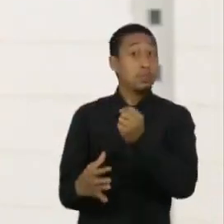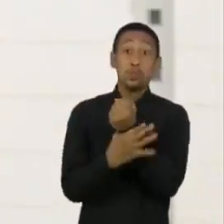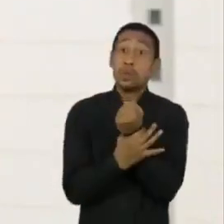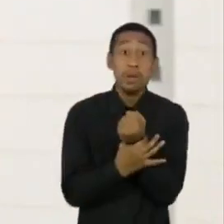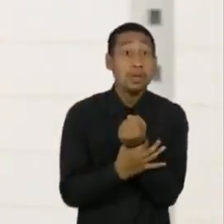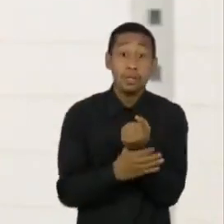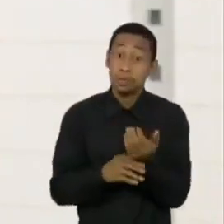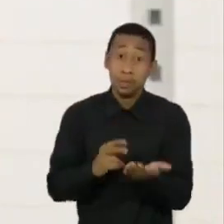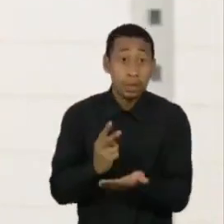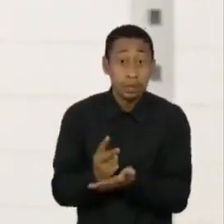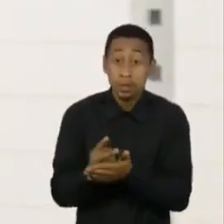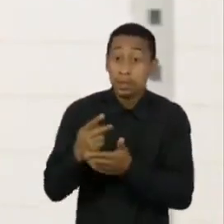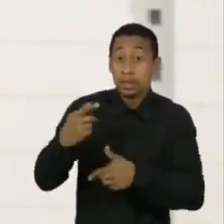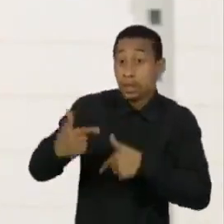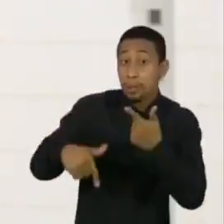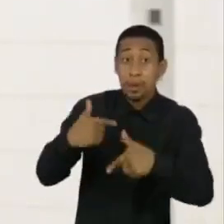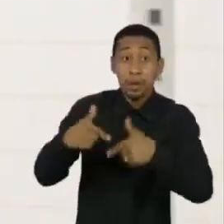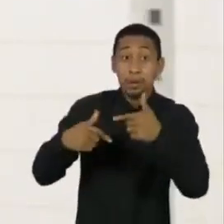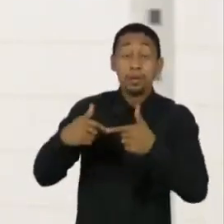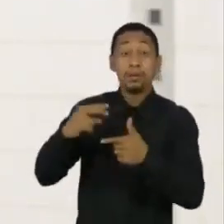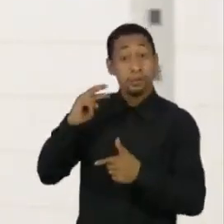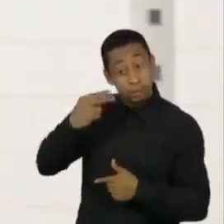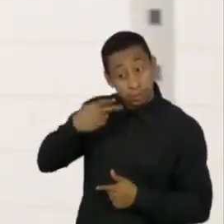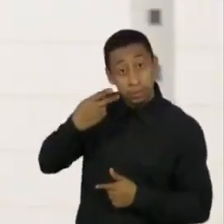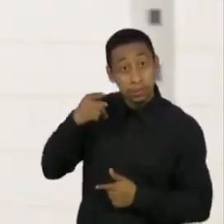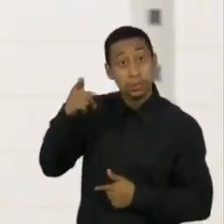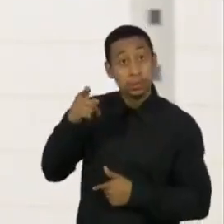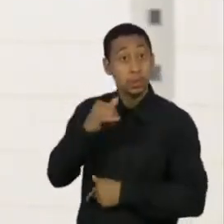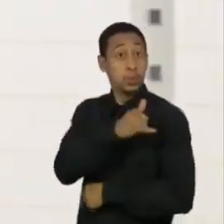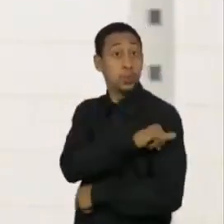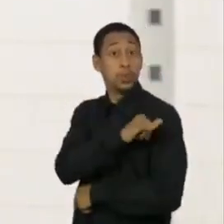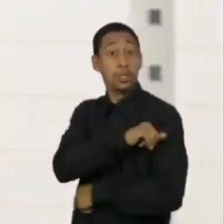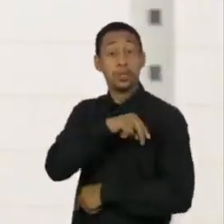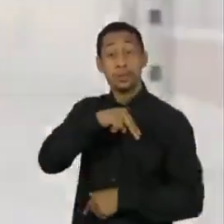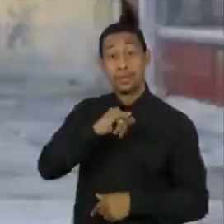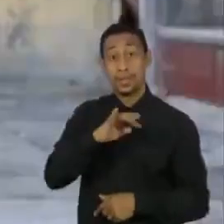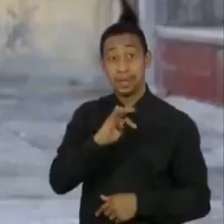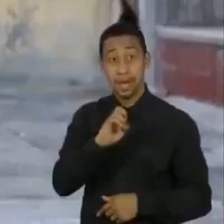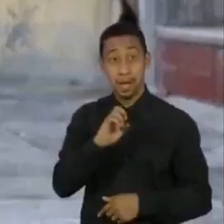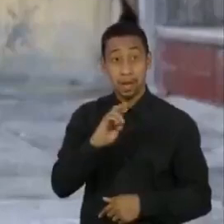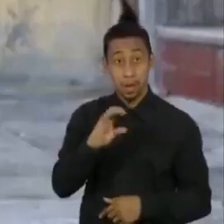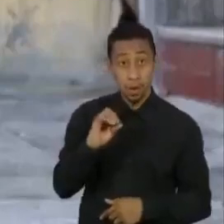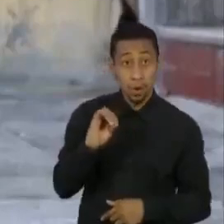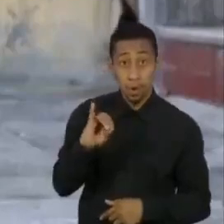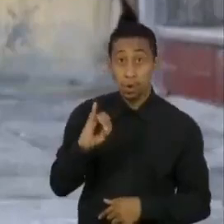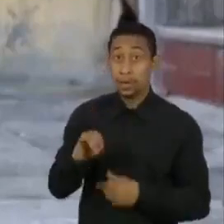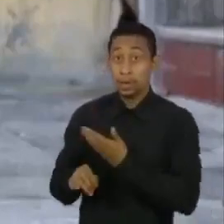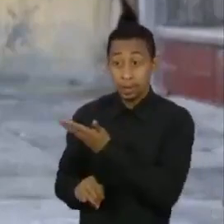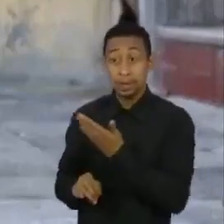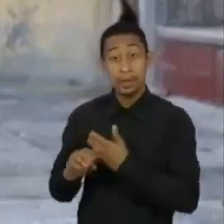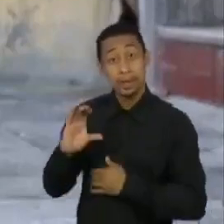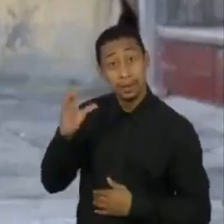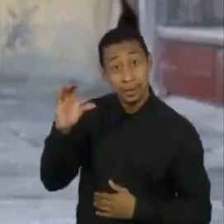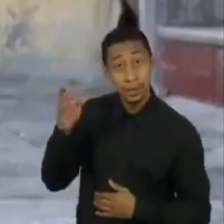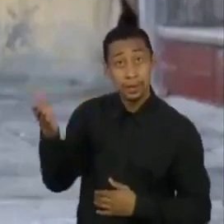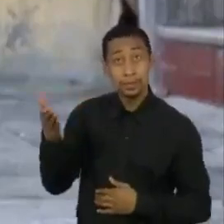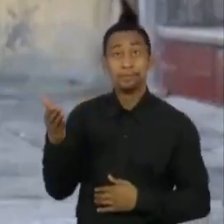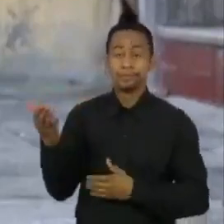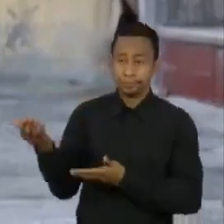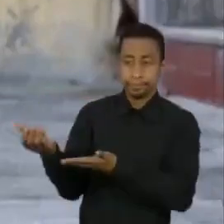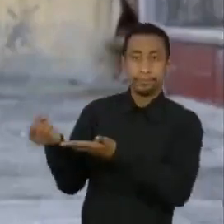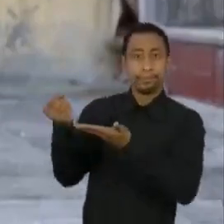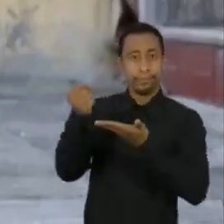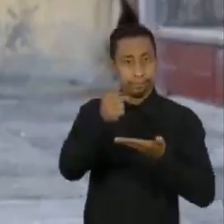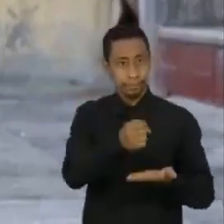para seguir o trabalho na Câmara dos Vereadores de Niterói, no Rio de Janeiro. A parlamentar chegou a ser incluída no